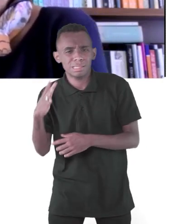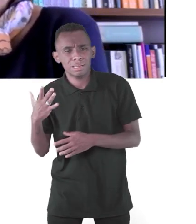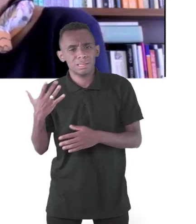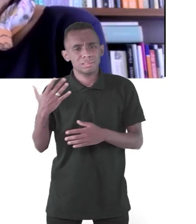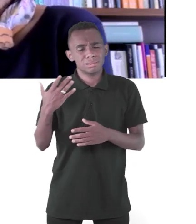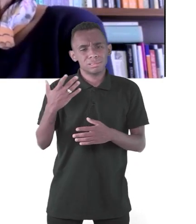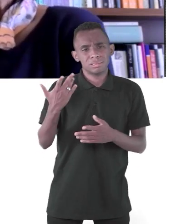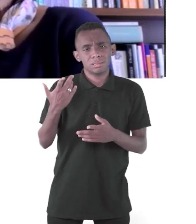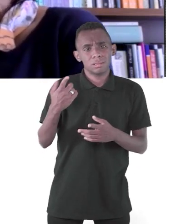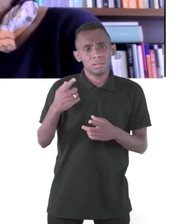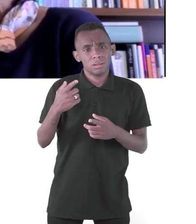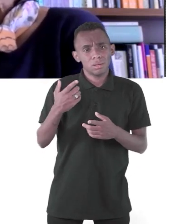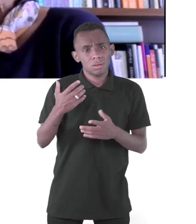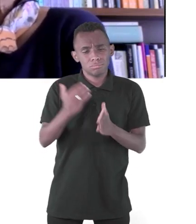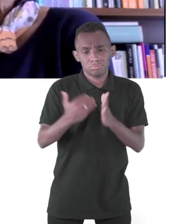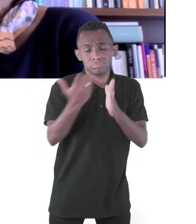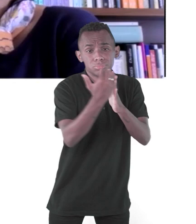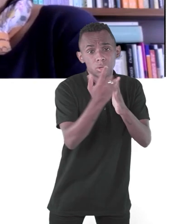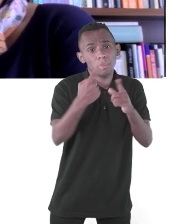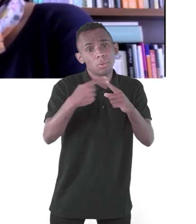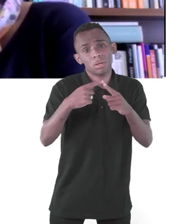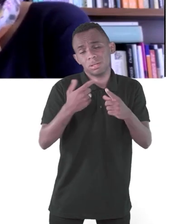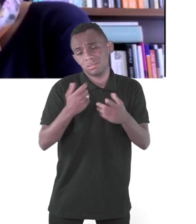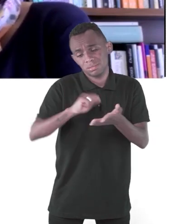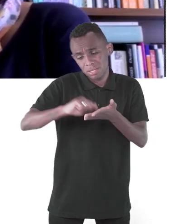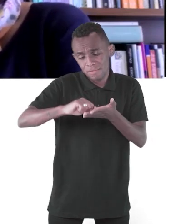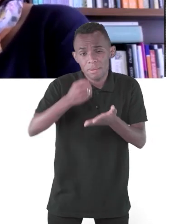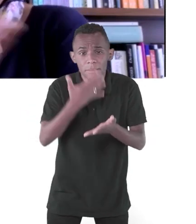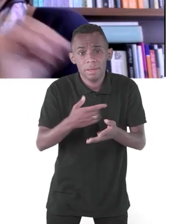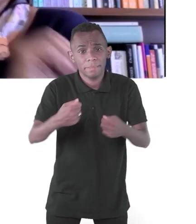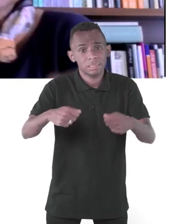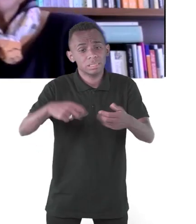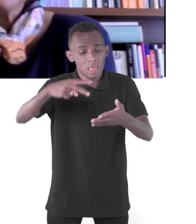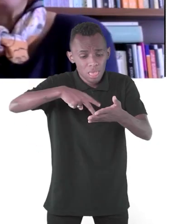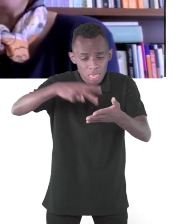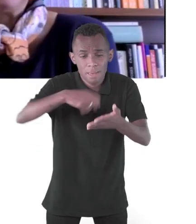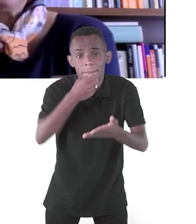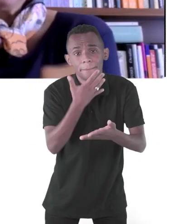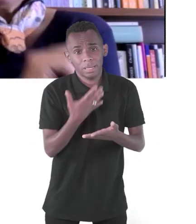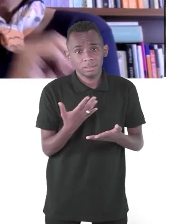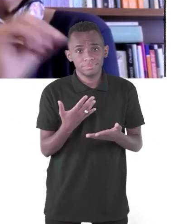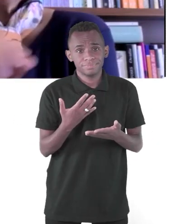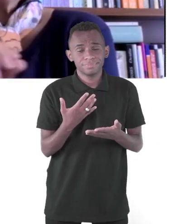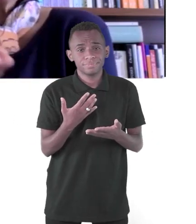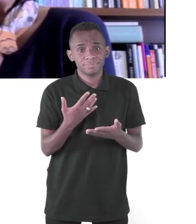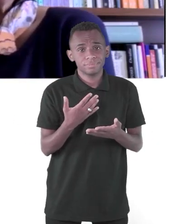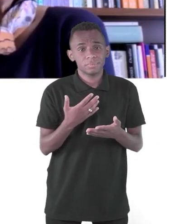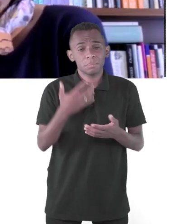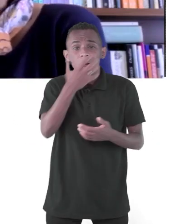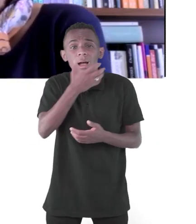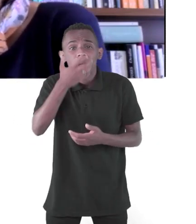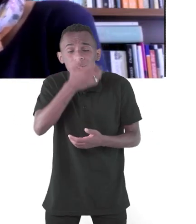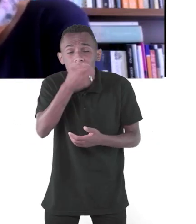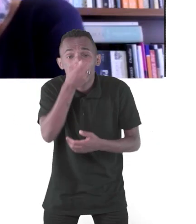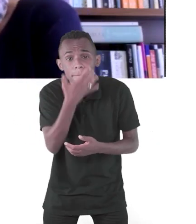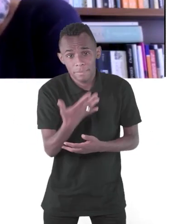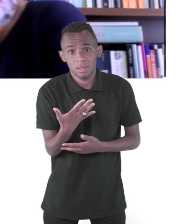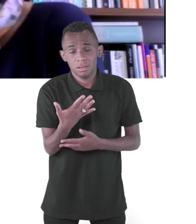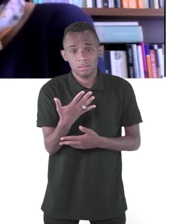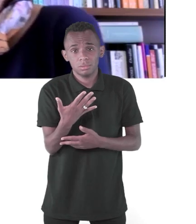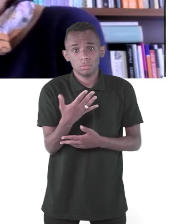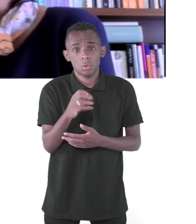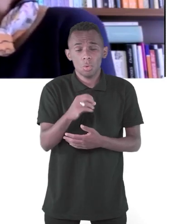eu acho que é como se diz, para escrever bem é preciso que você leia bem. Para, né, cantar